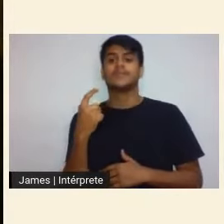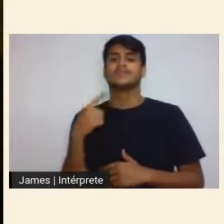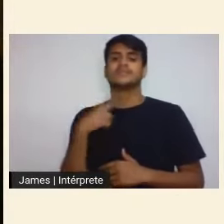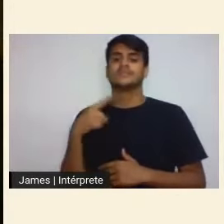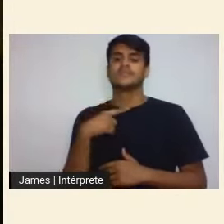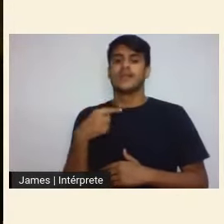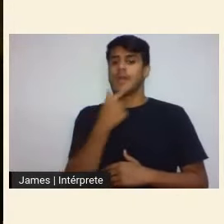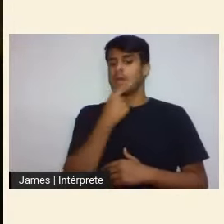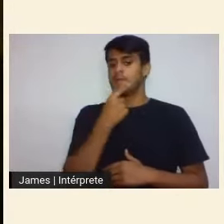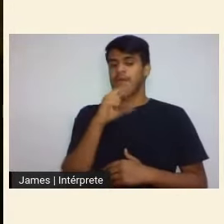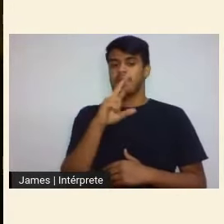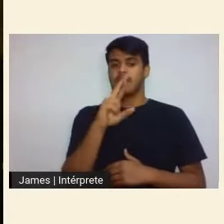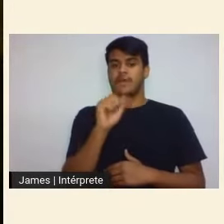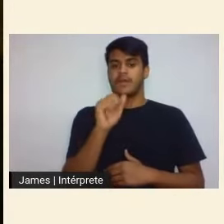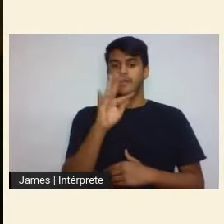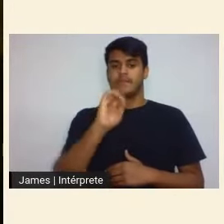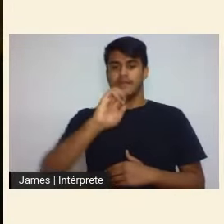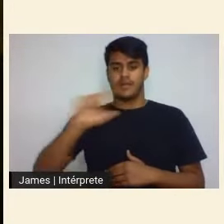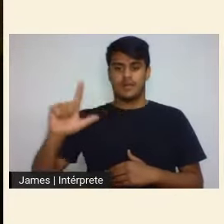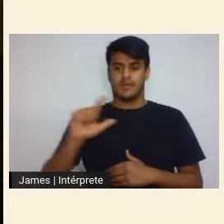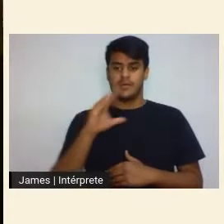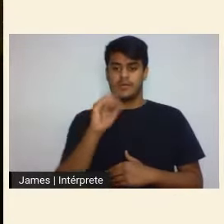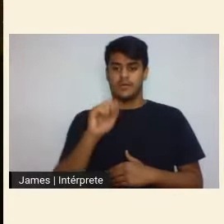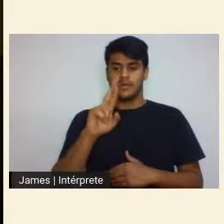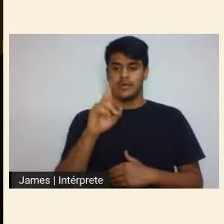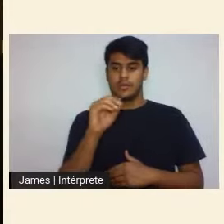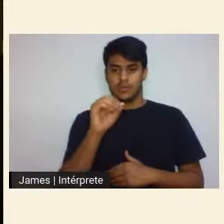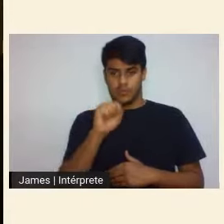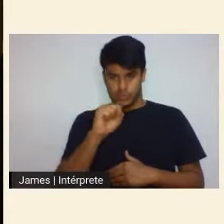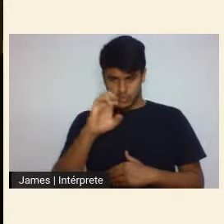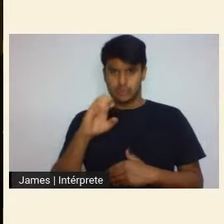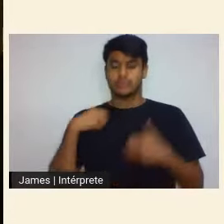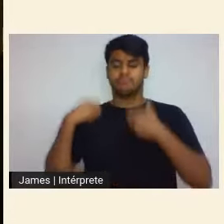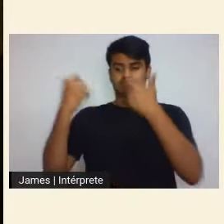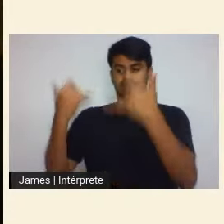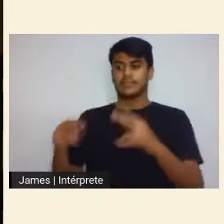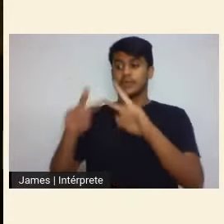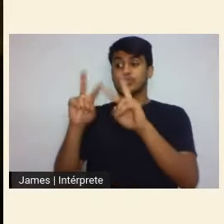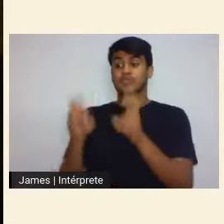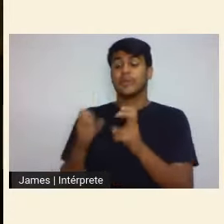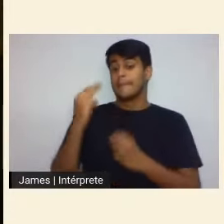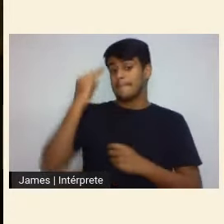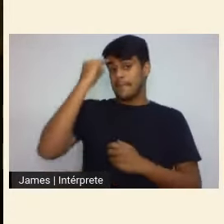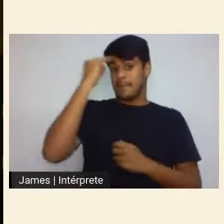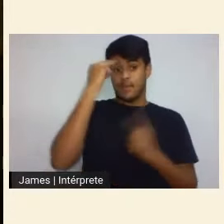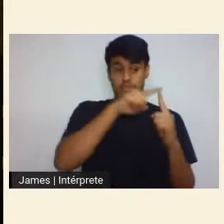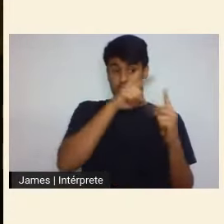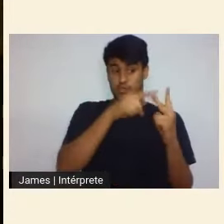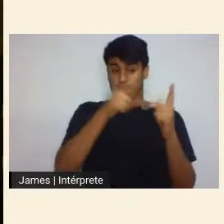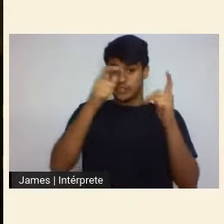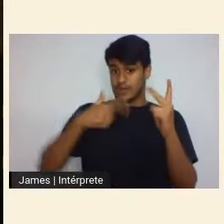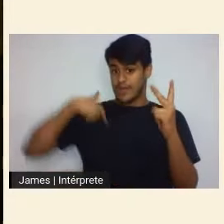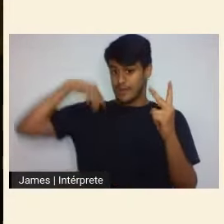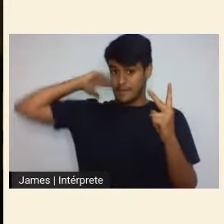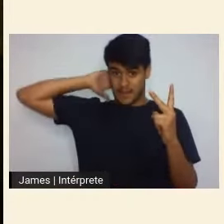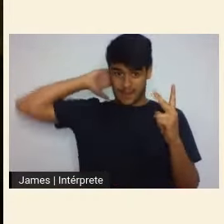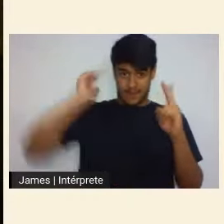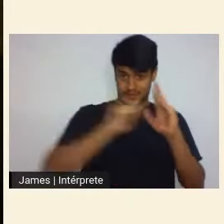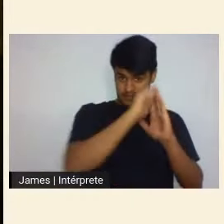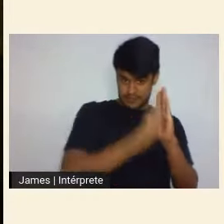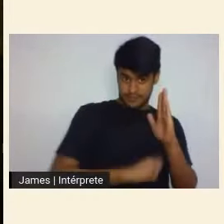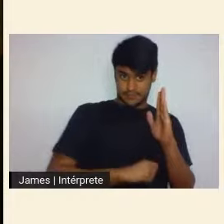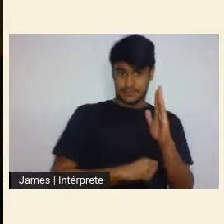que o Rafael Cardoso fez da memória de dois intelectuais paraenses que militaram, um na